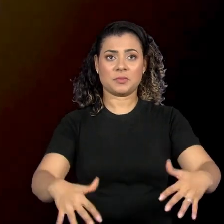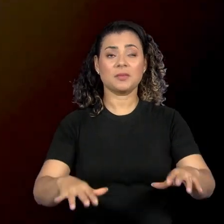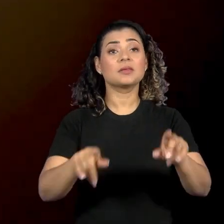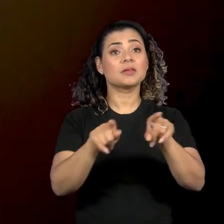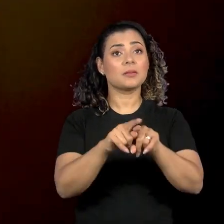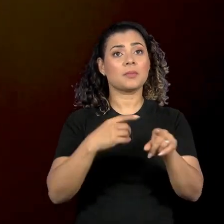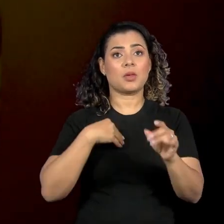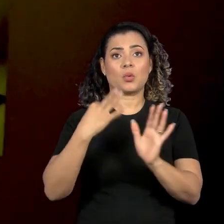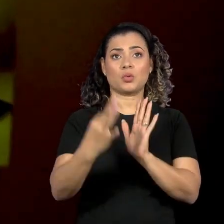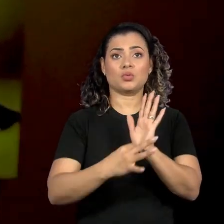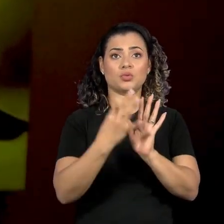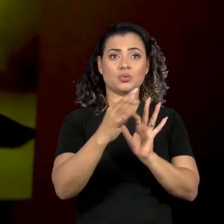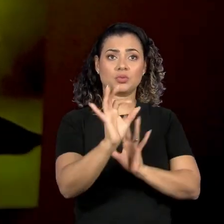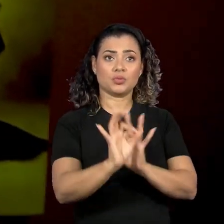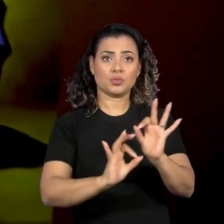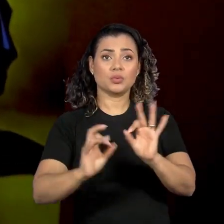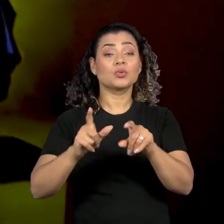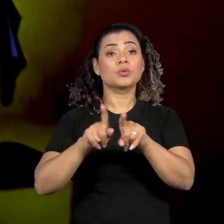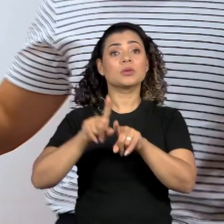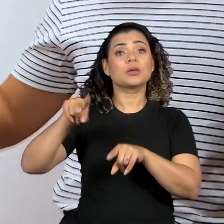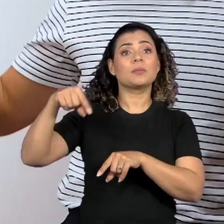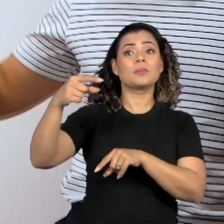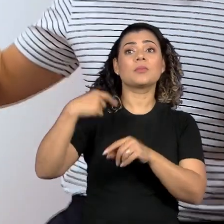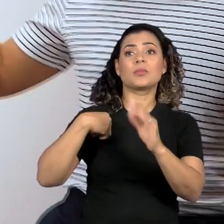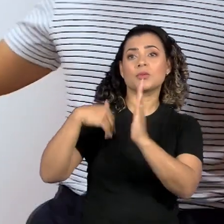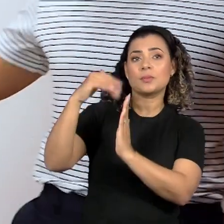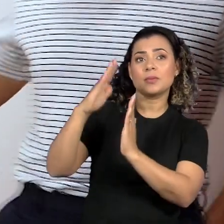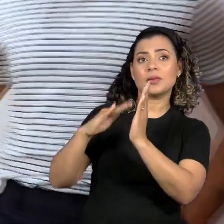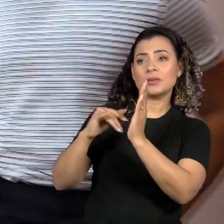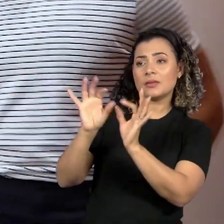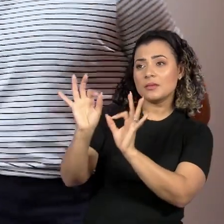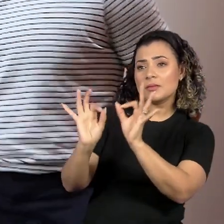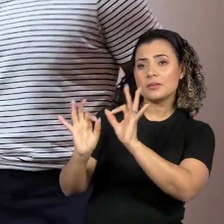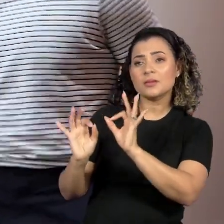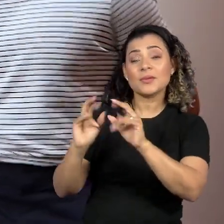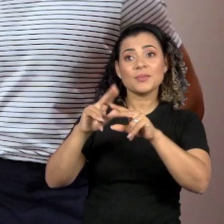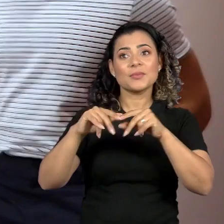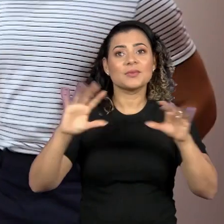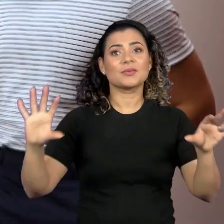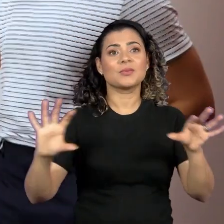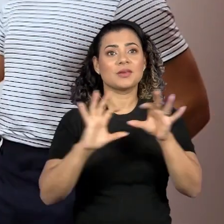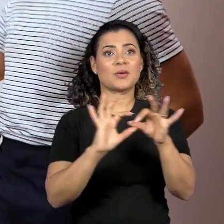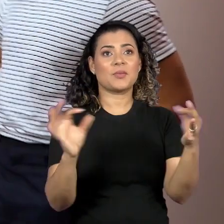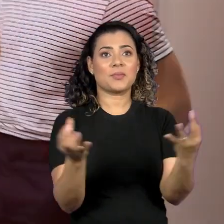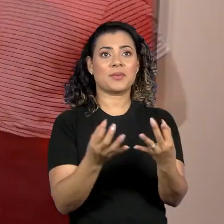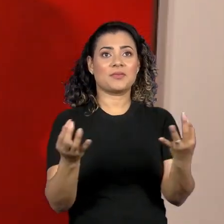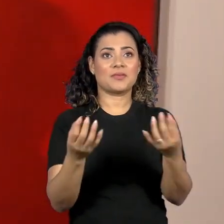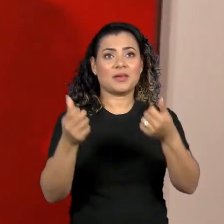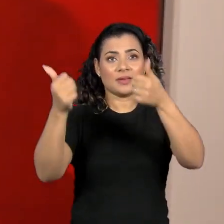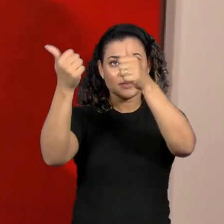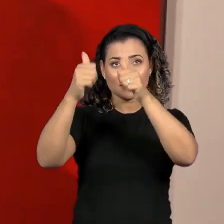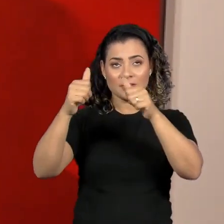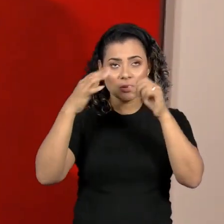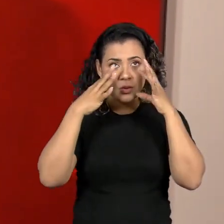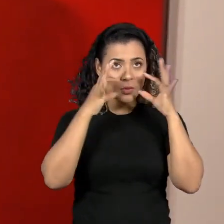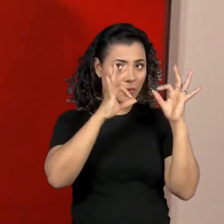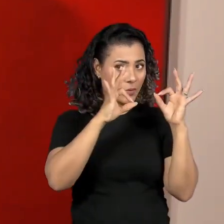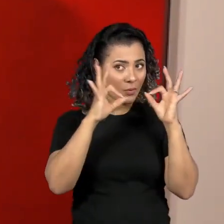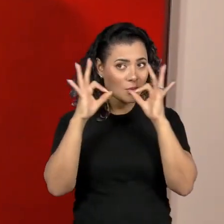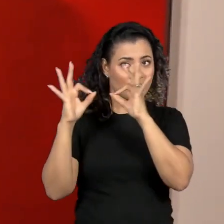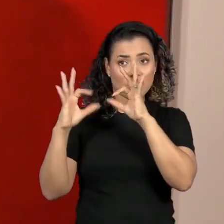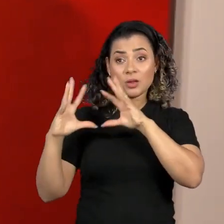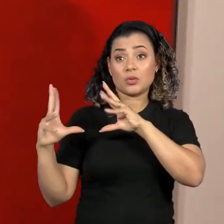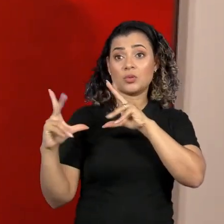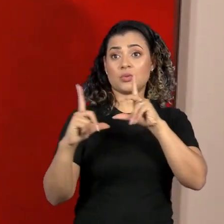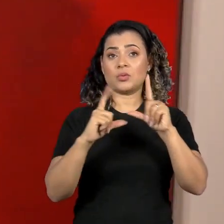eu costuro e depois eu uso elas para pintar. Então aqui, para mim, essa pintura é a união perfeita da silhueta, o olhar dele, para acompanhar